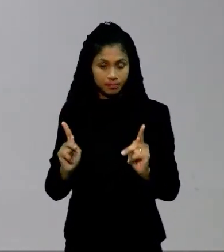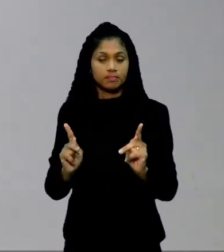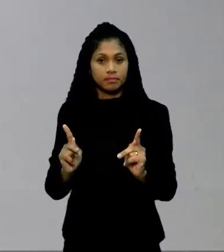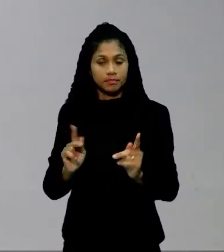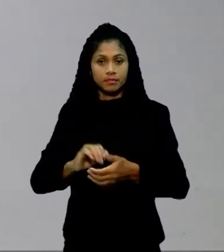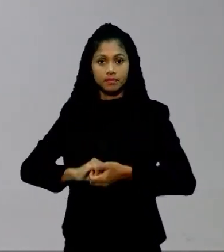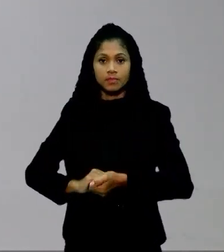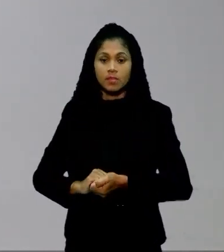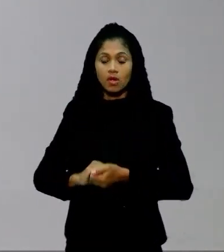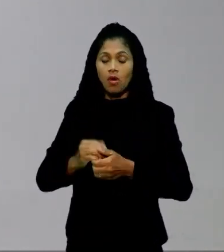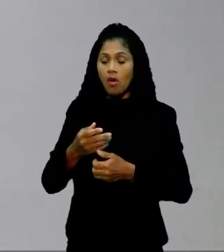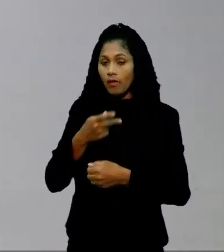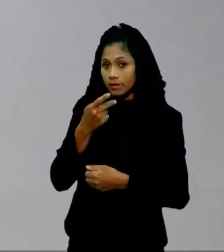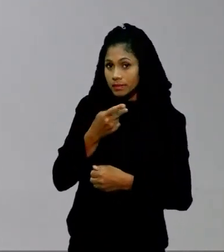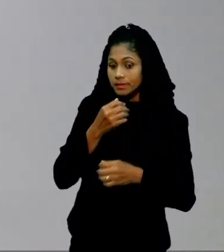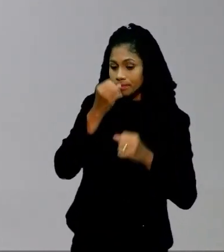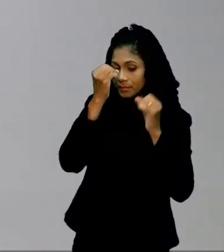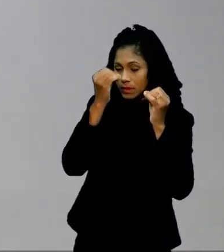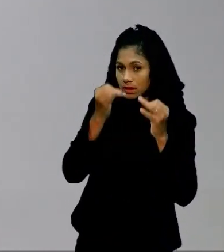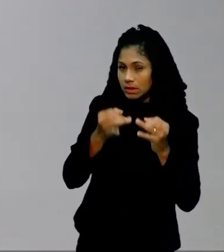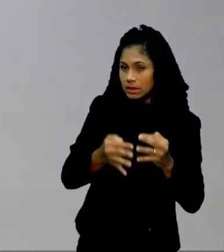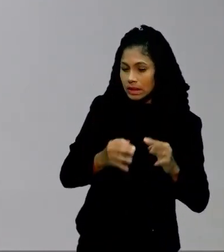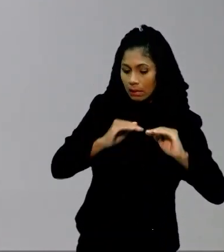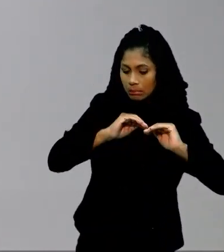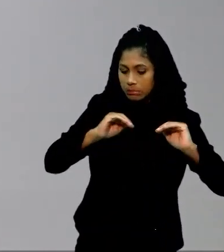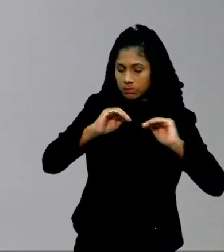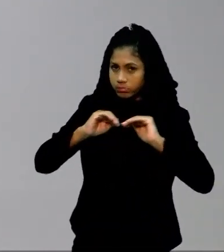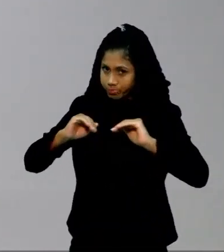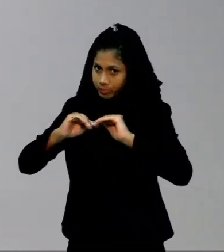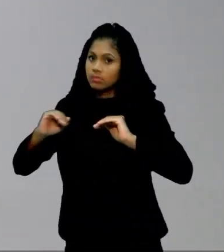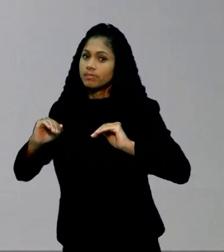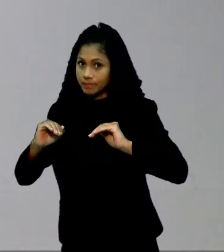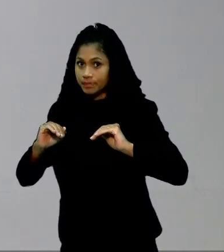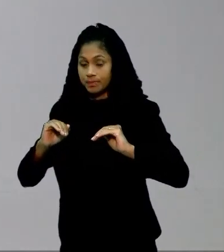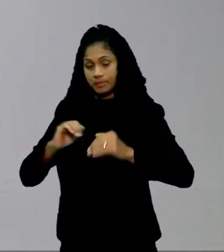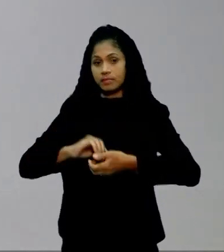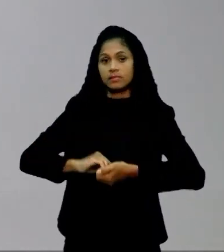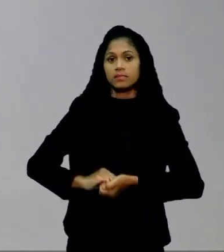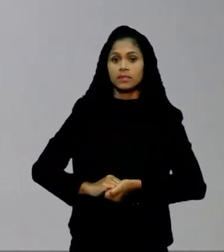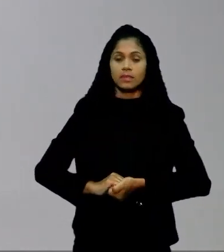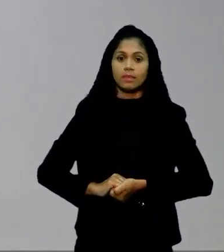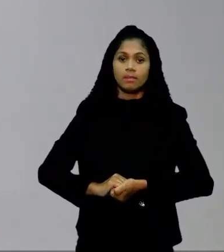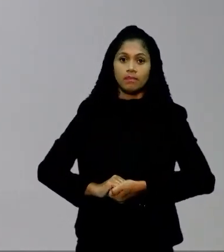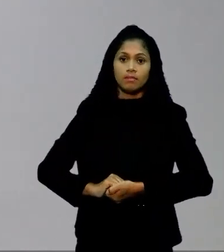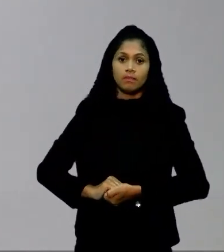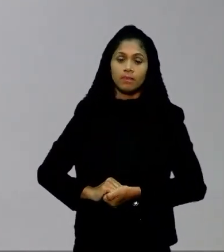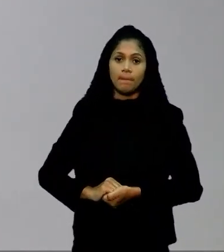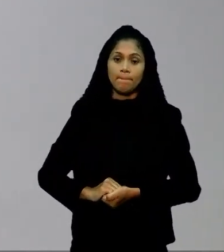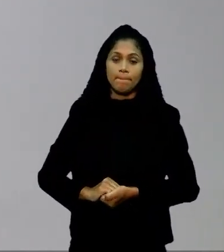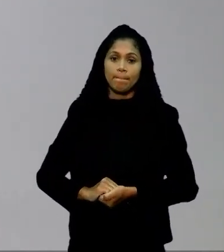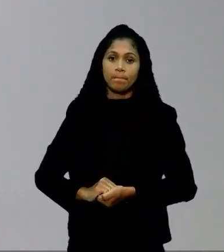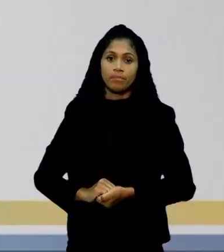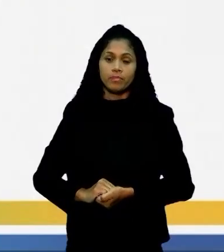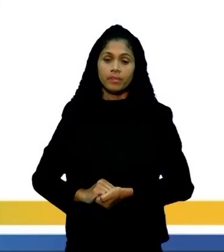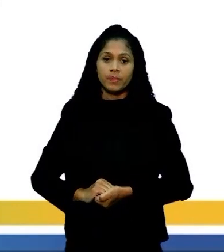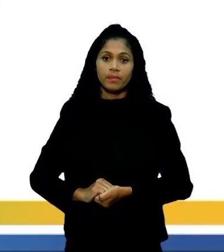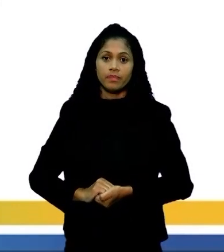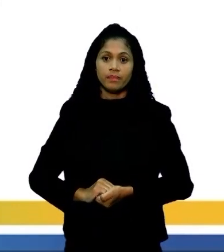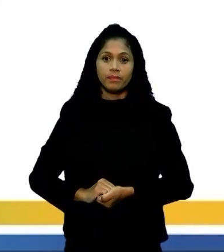separadamente para que fique mais claro de como cada um fez a elucidação da sua tabela periódica. Vamos lá?